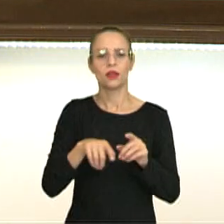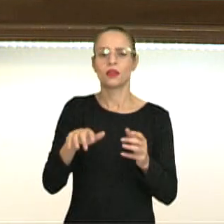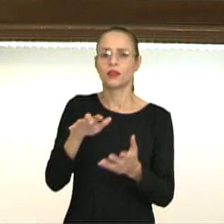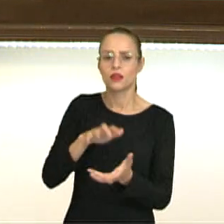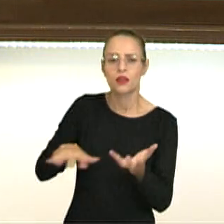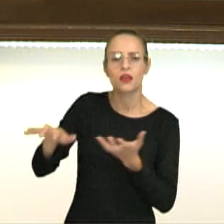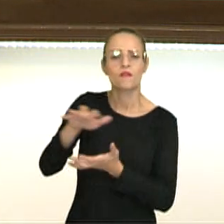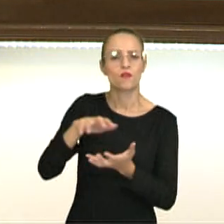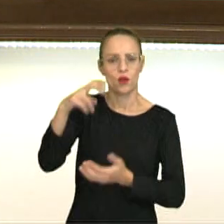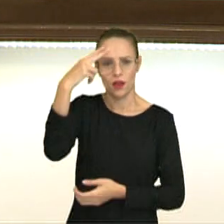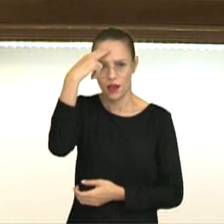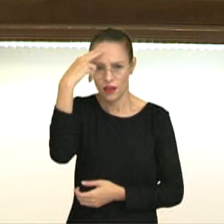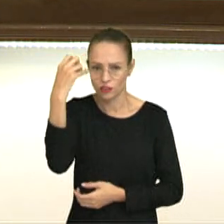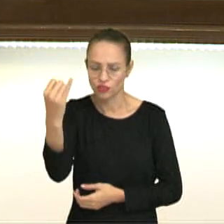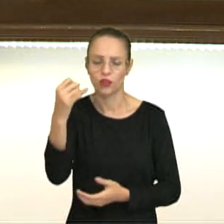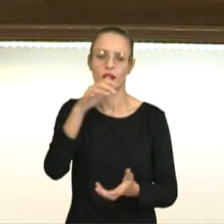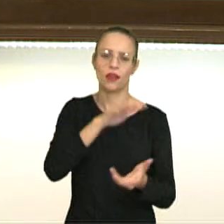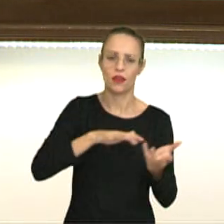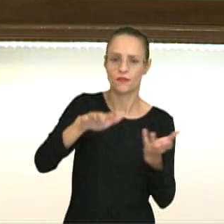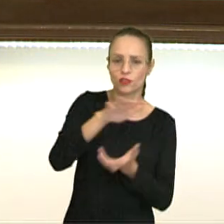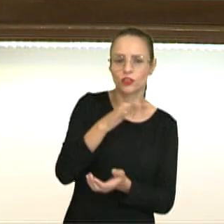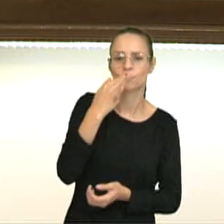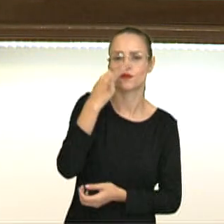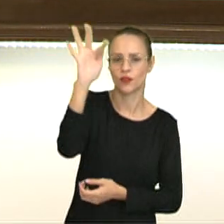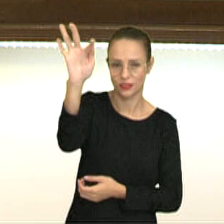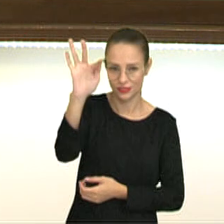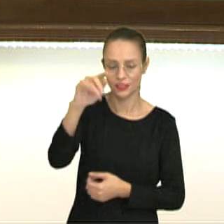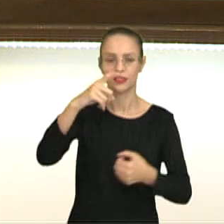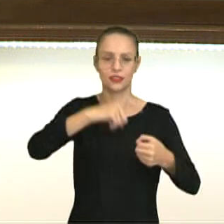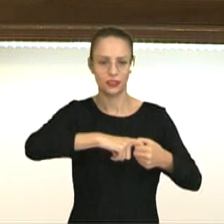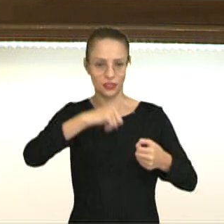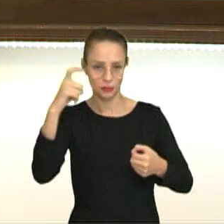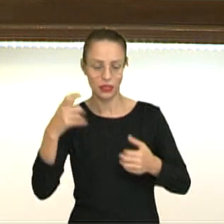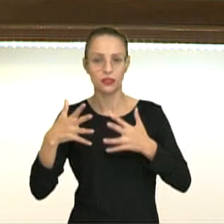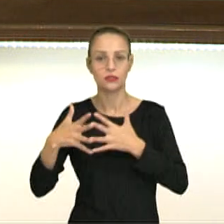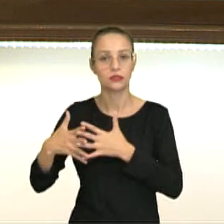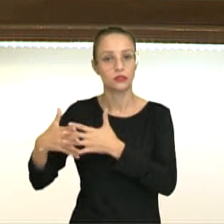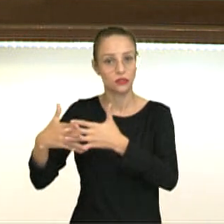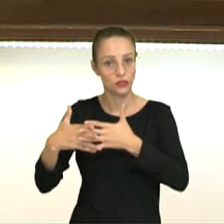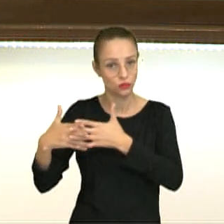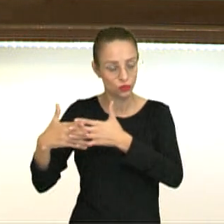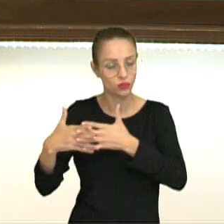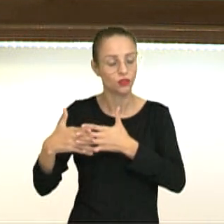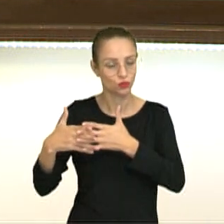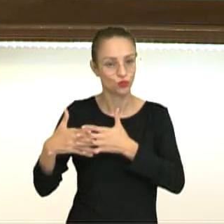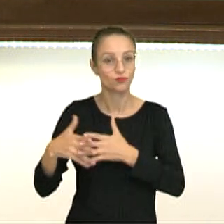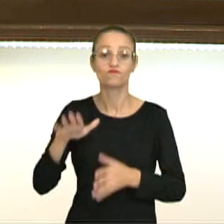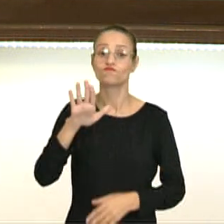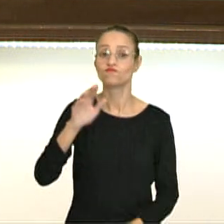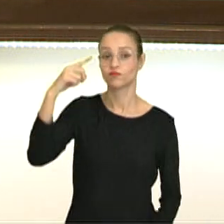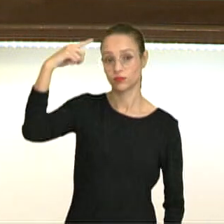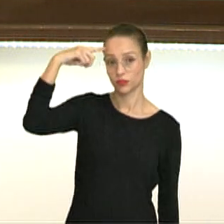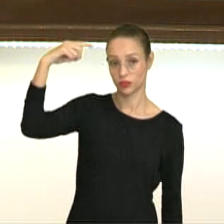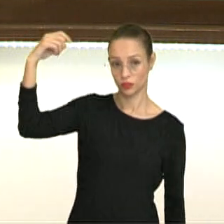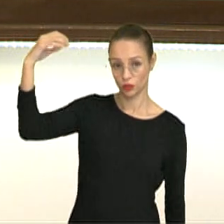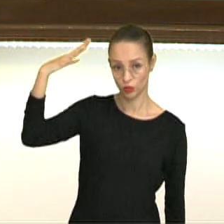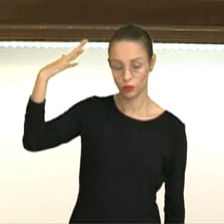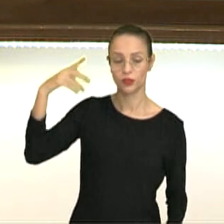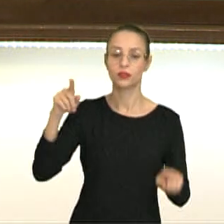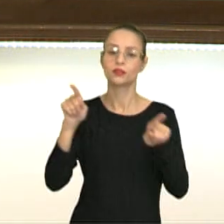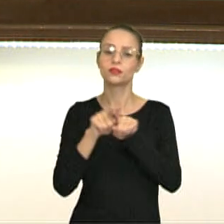ali haitiana, para além da Revolução Francesa, da independência dos Estados Unidos, o iluminismo, juntamente